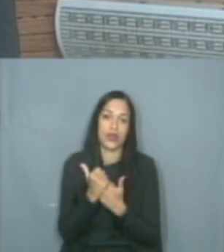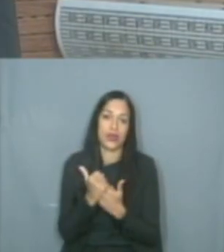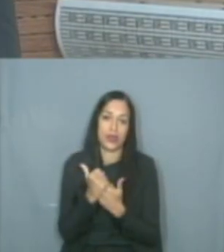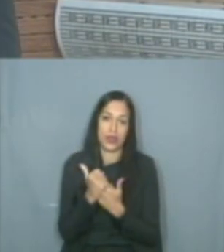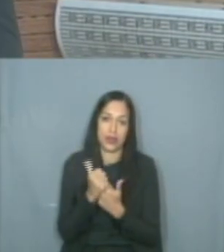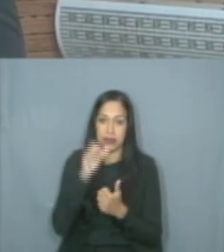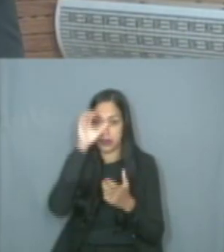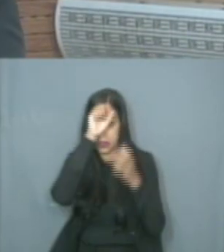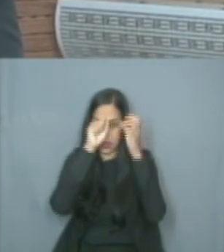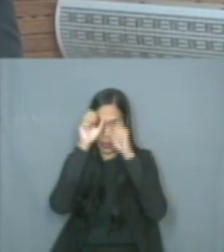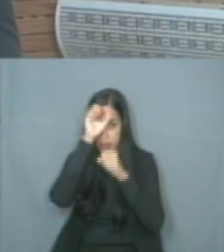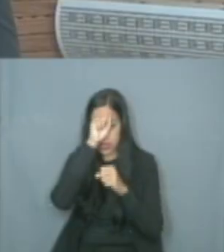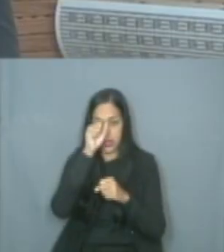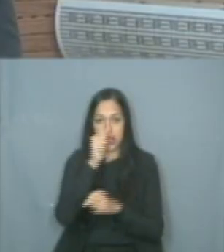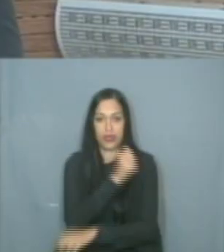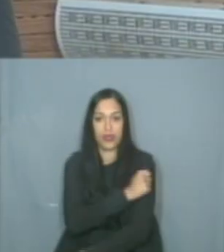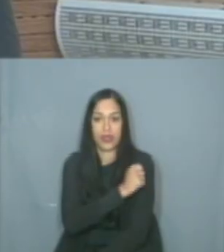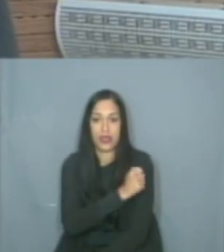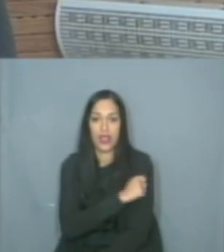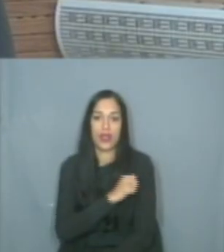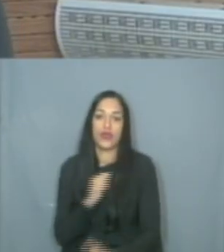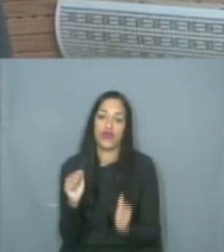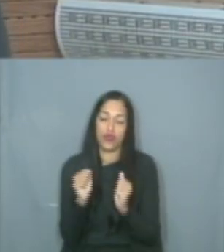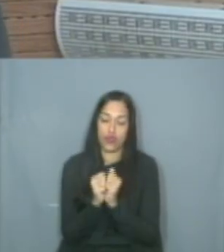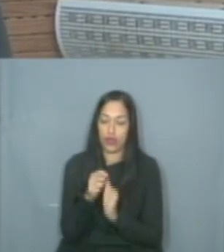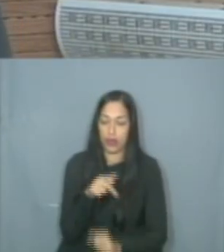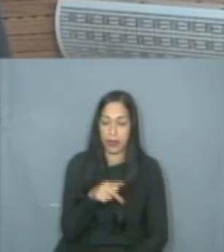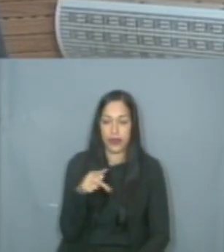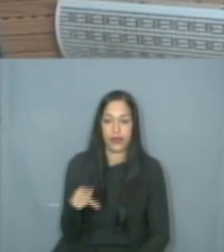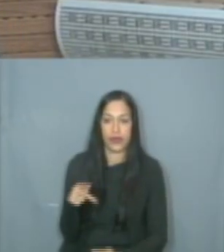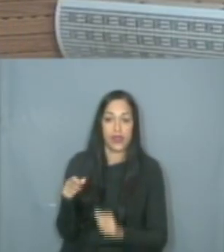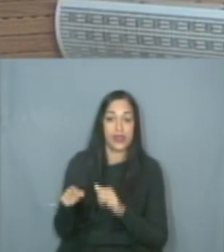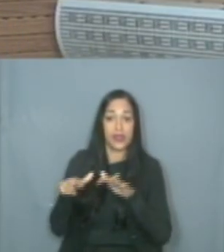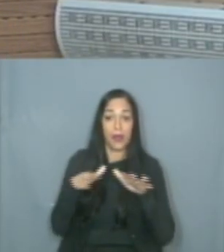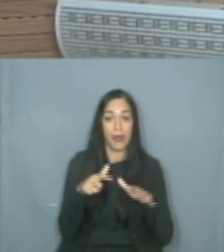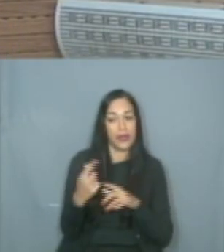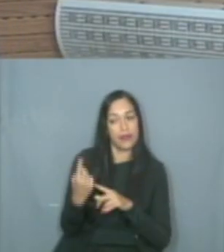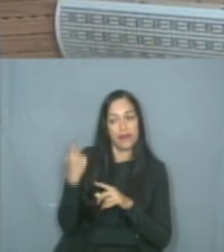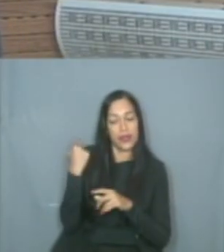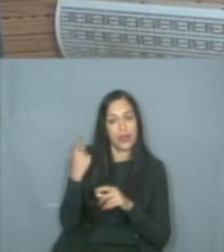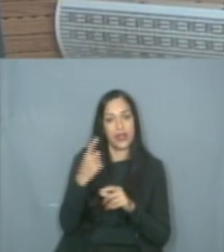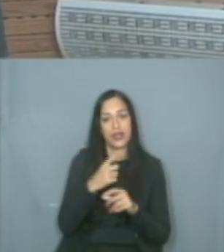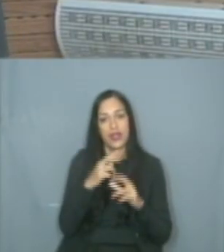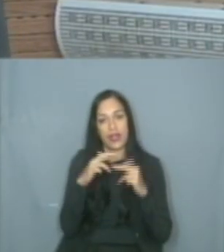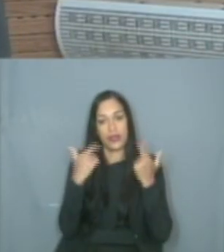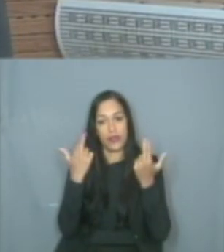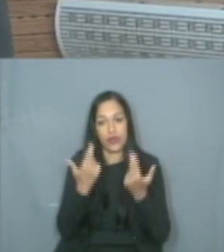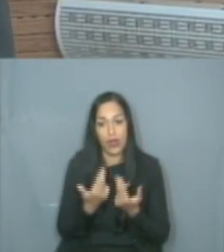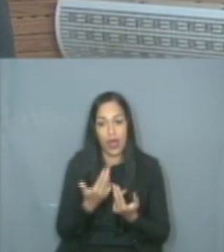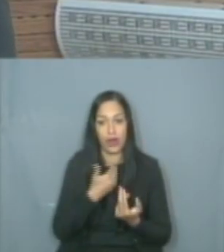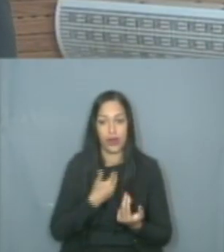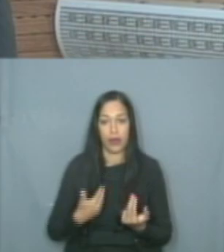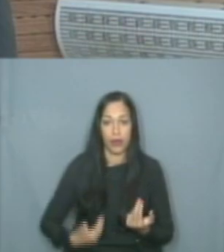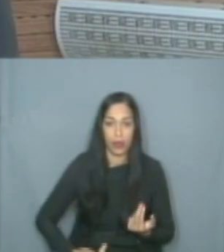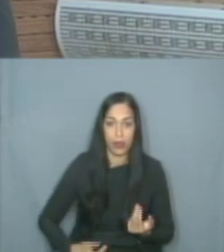a aprendizagem desse estudante junto ao professor. Semana passada, nós estivemos numa audiência pública, chamada pelo